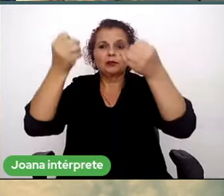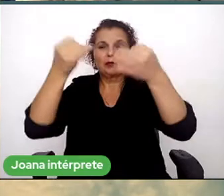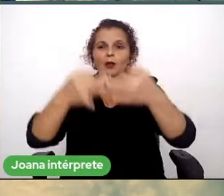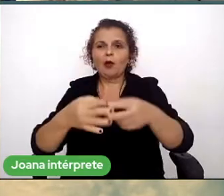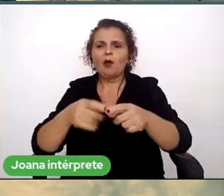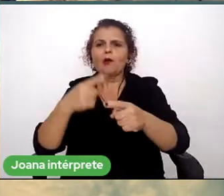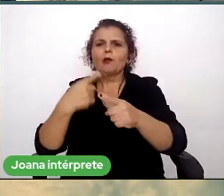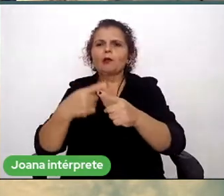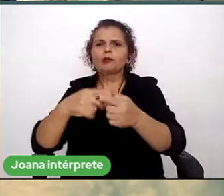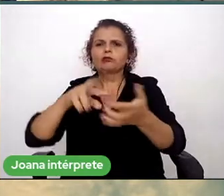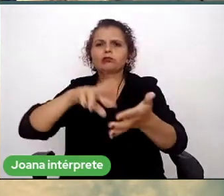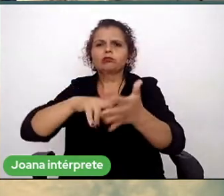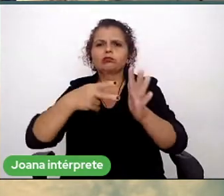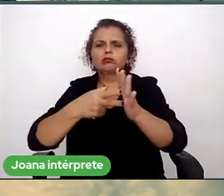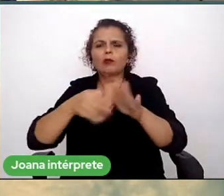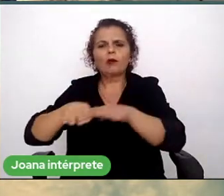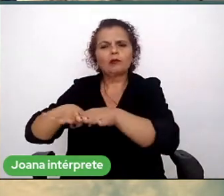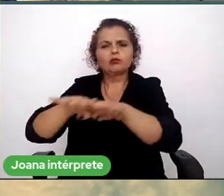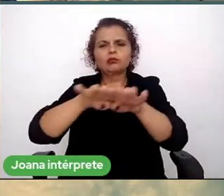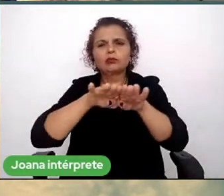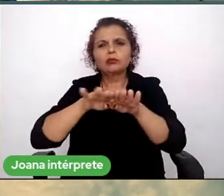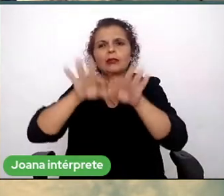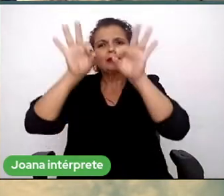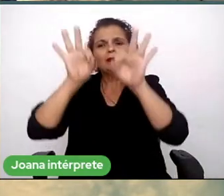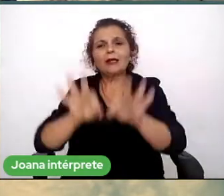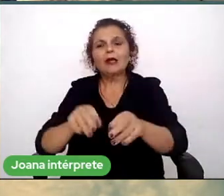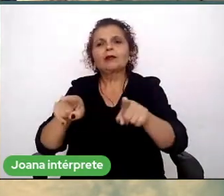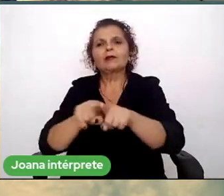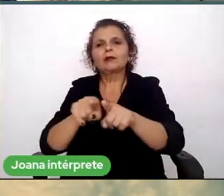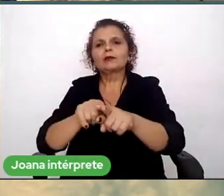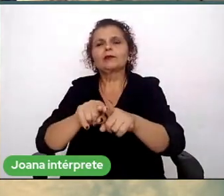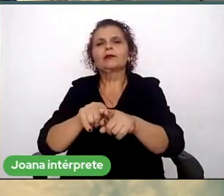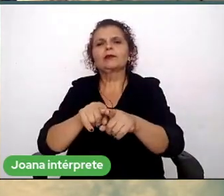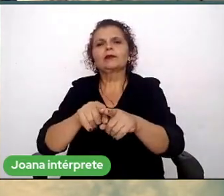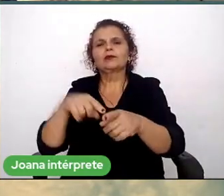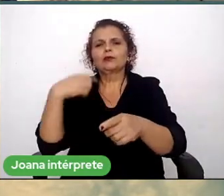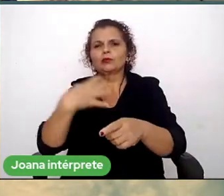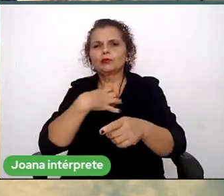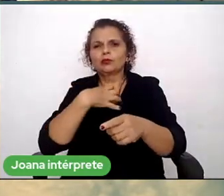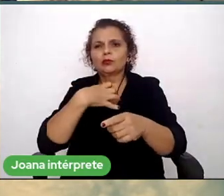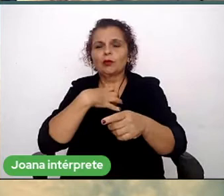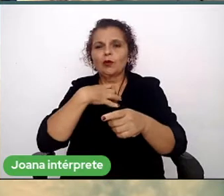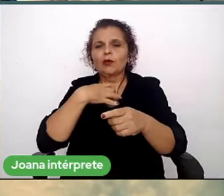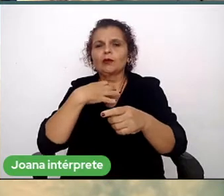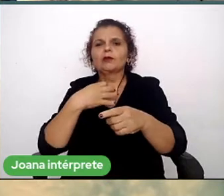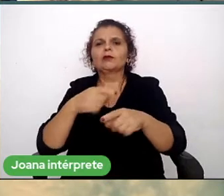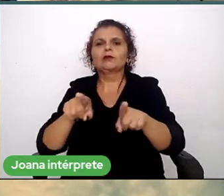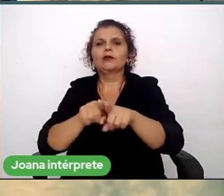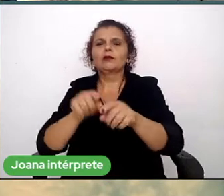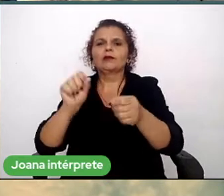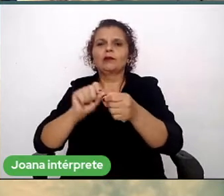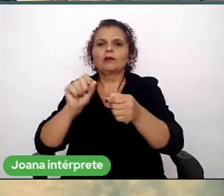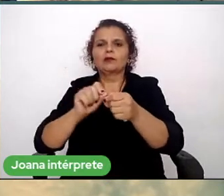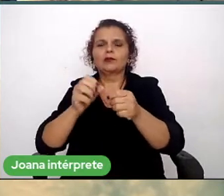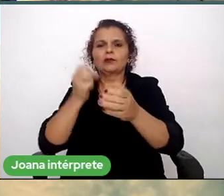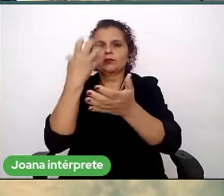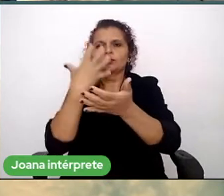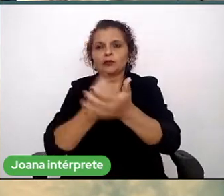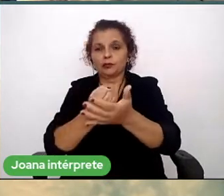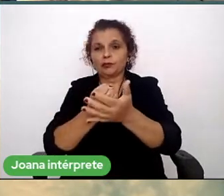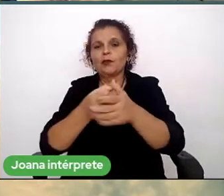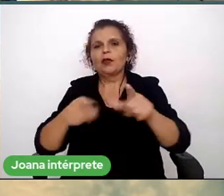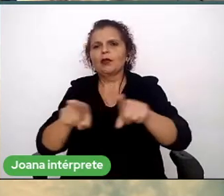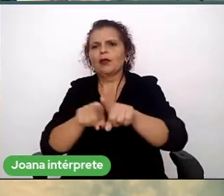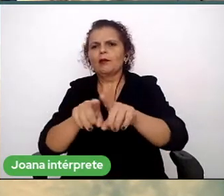o que que são esses padrões em Fatos que na verdade todos nenhum pouquinho jeito dá um copo de fazer falta mas